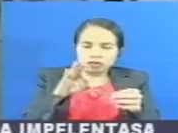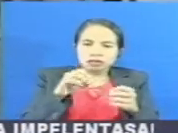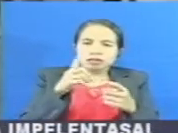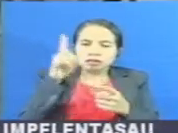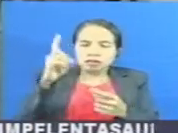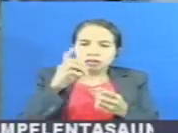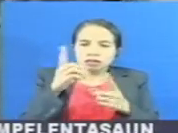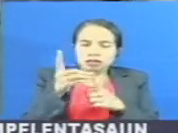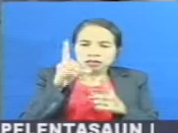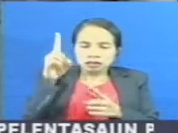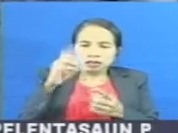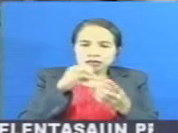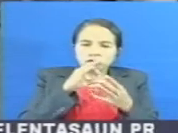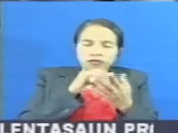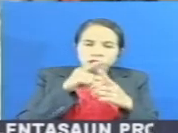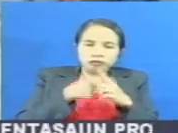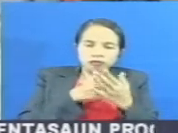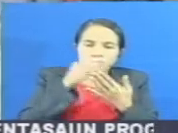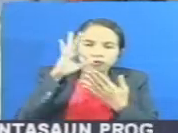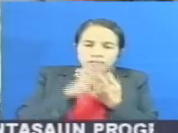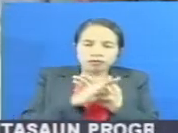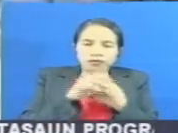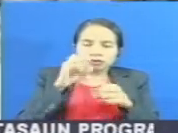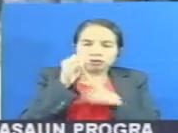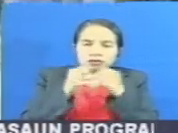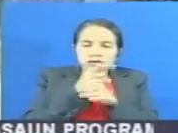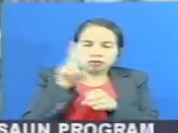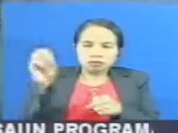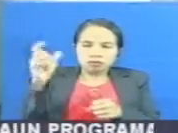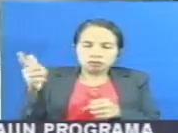Ruanulo Racing Ida. Nuno Moraes, ba RTTL.